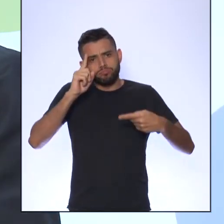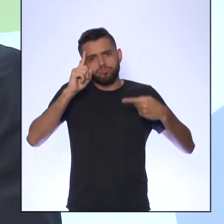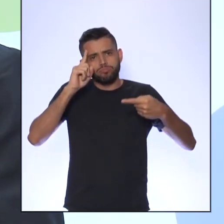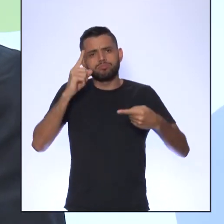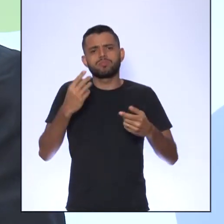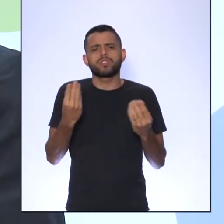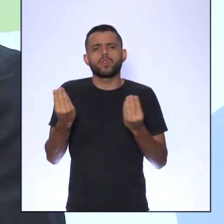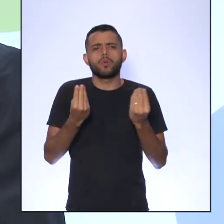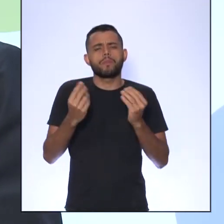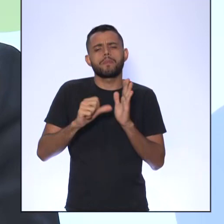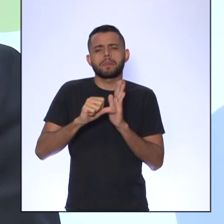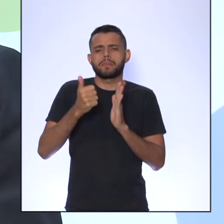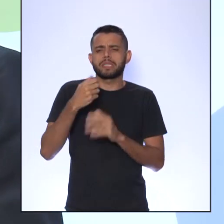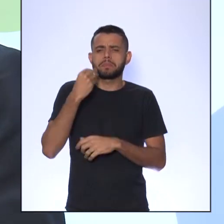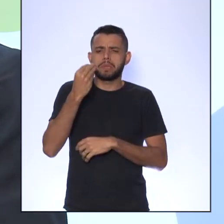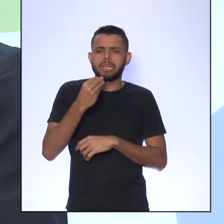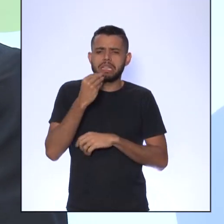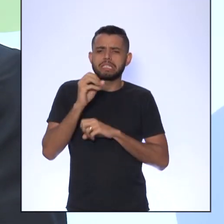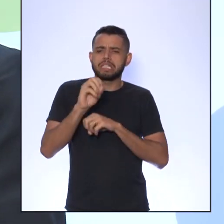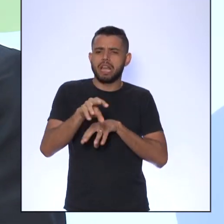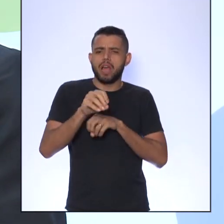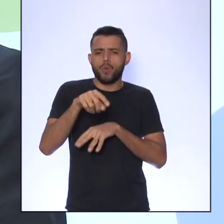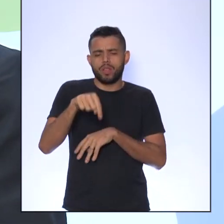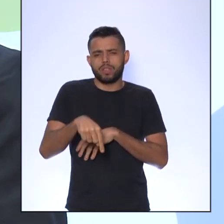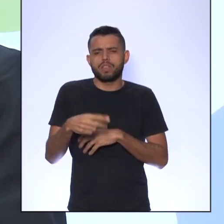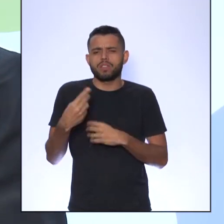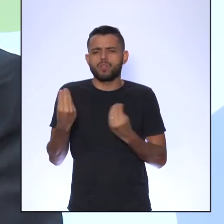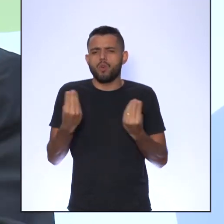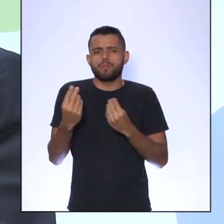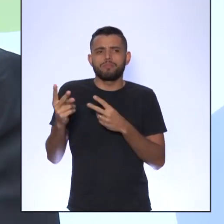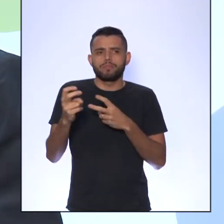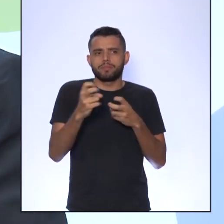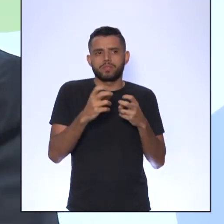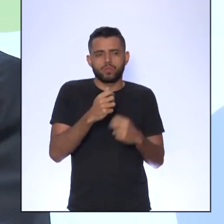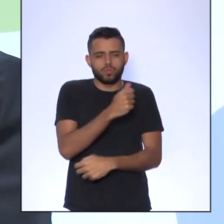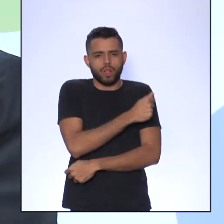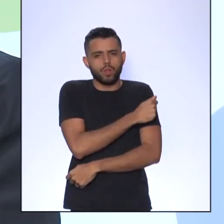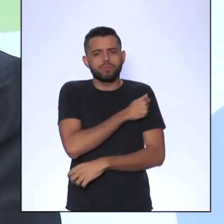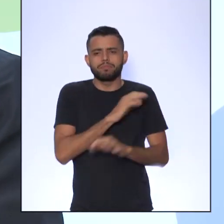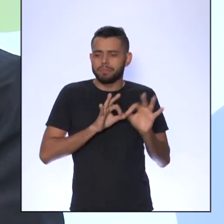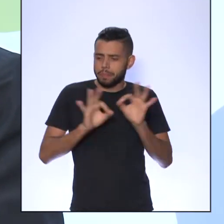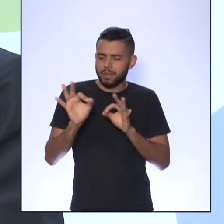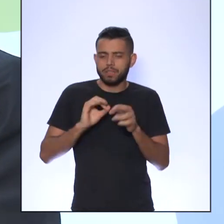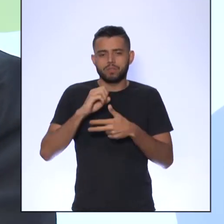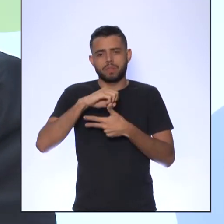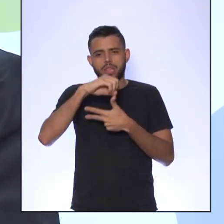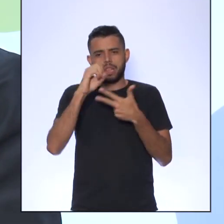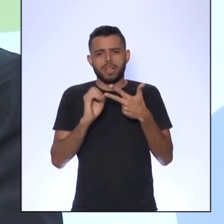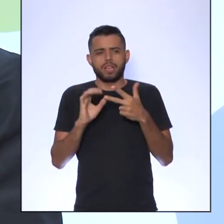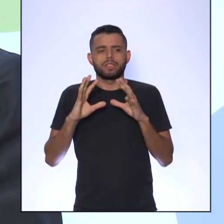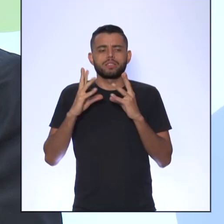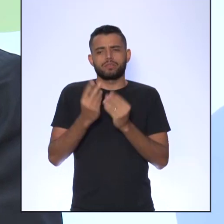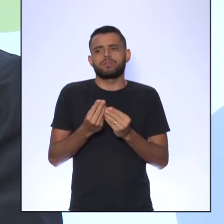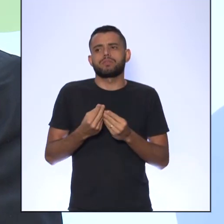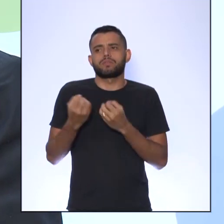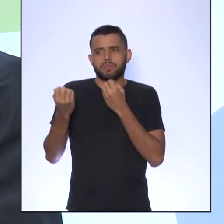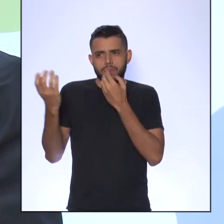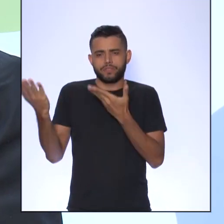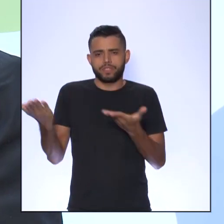experiência de dar uma aula aqui? Como é que você está vendo essa preparação aí dos estudantes para Enem, para tudo isso? Seja muito bem-vindo,